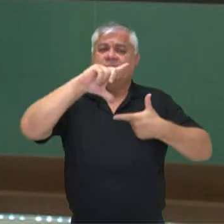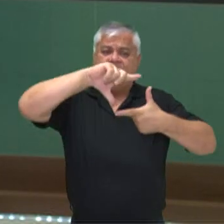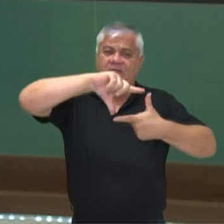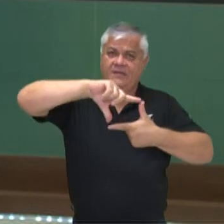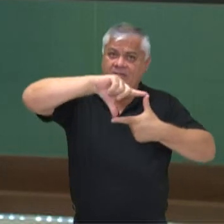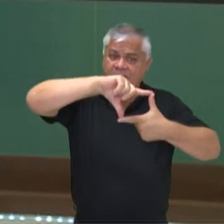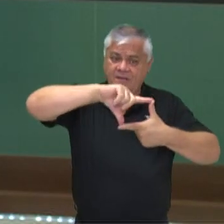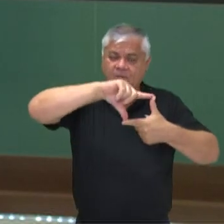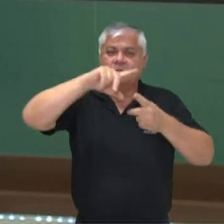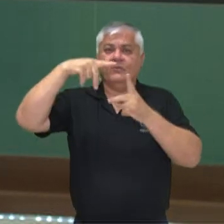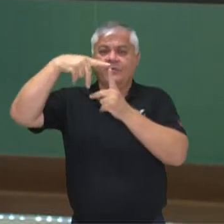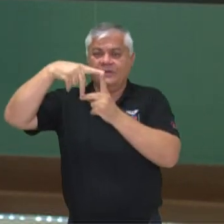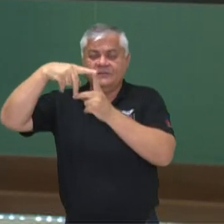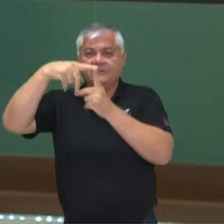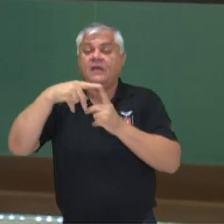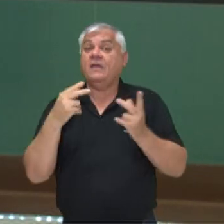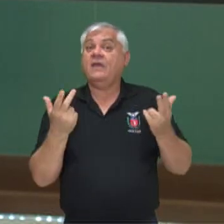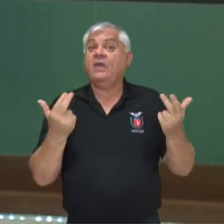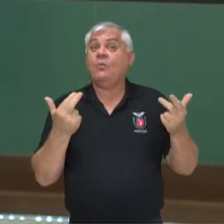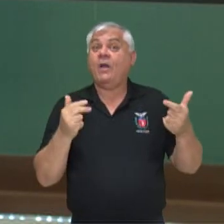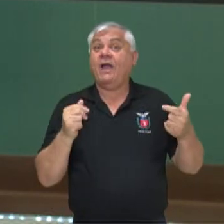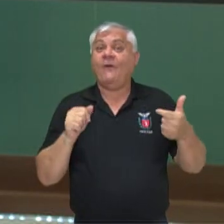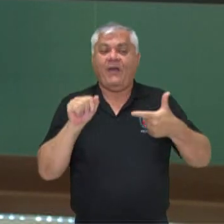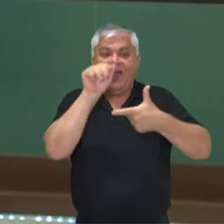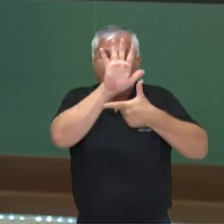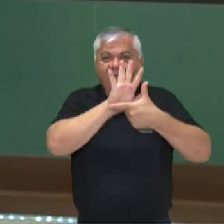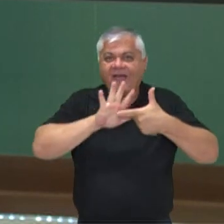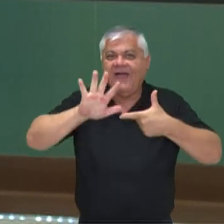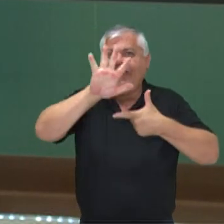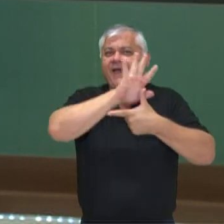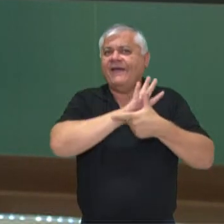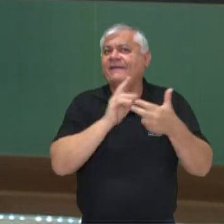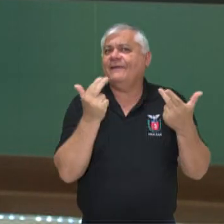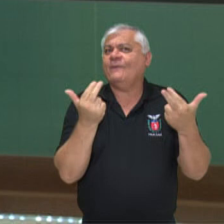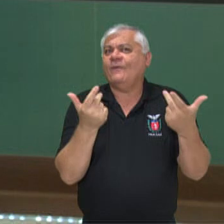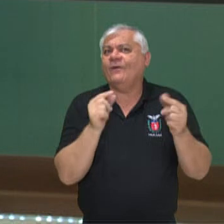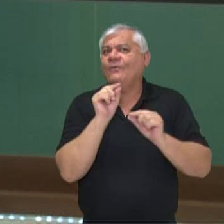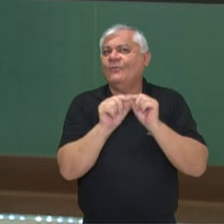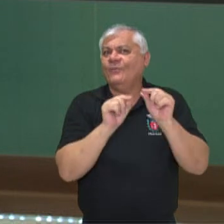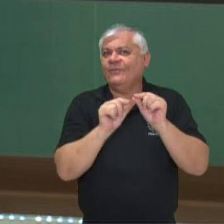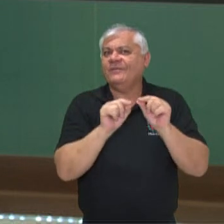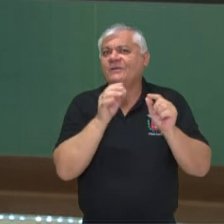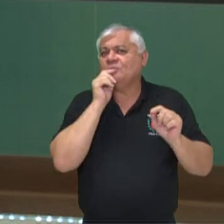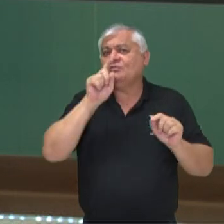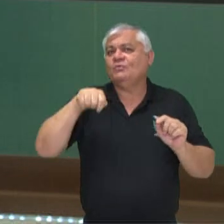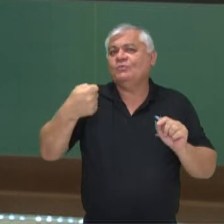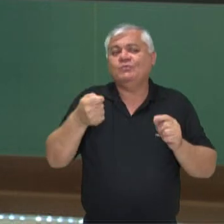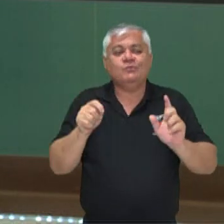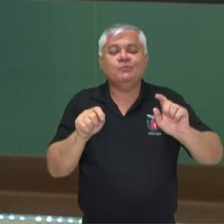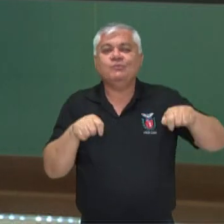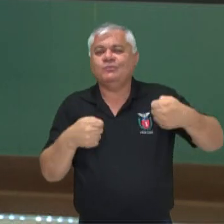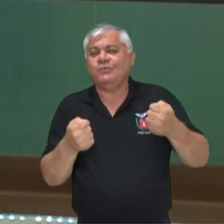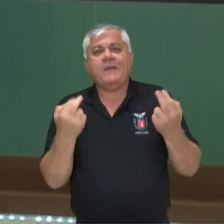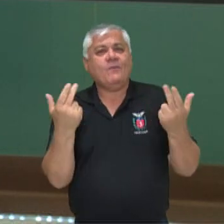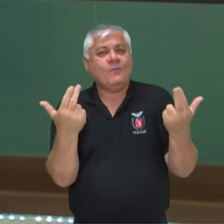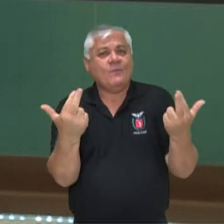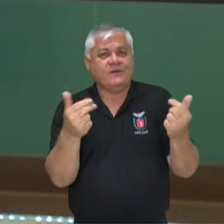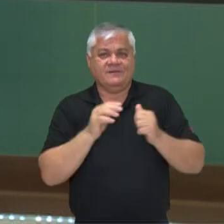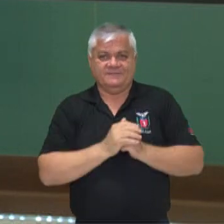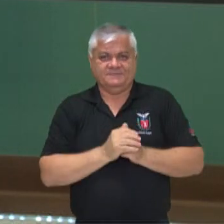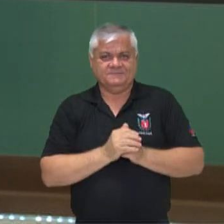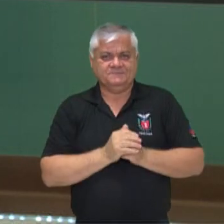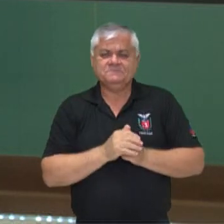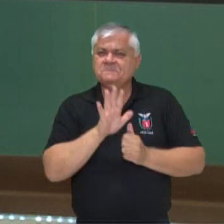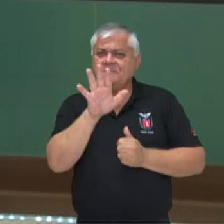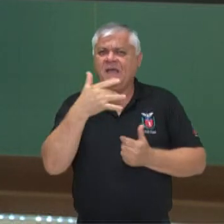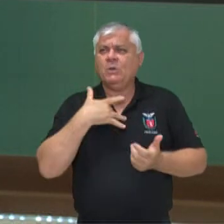e o quadrado têm a mesma área. Pronto, então você vai determinar a área do retângulo e a área do quadrado. Professora,